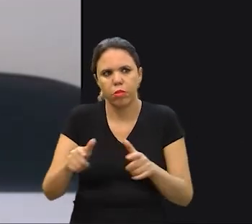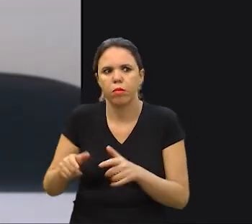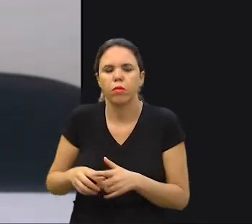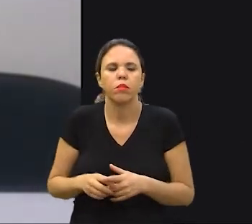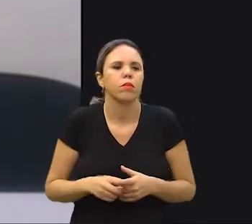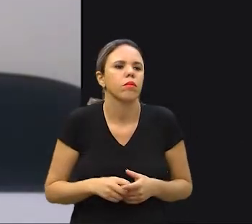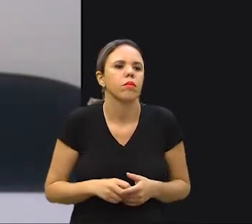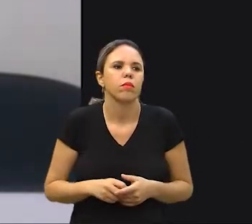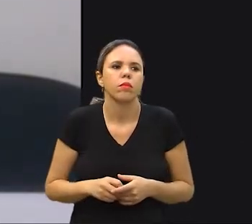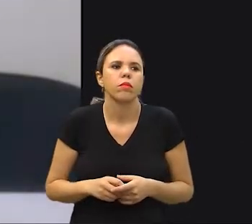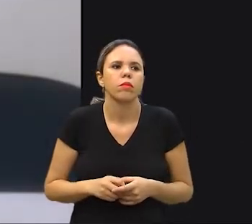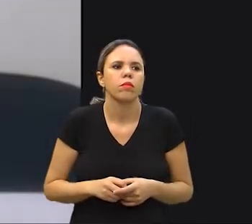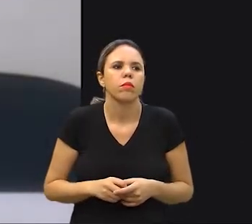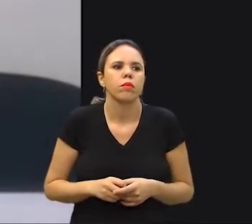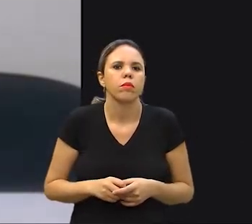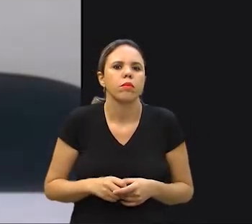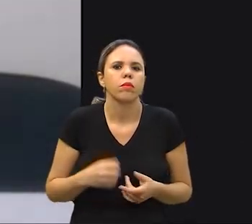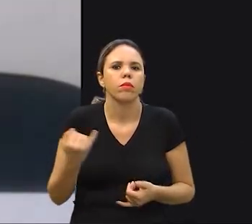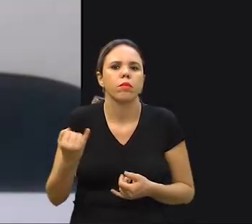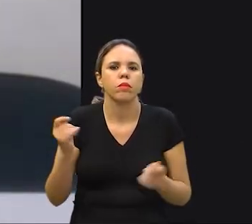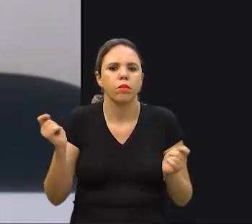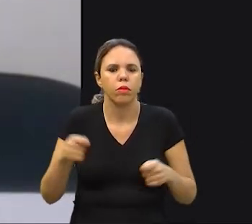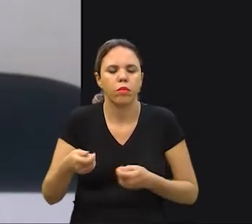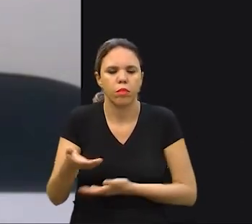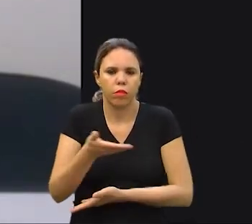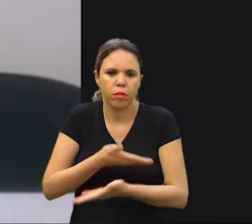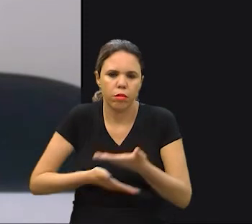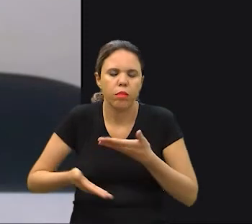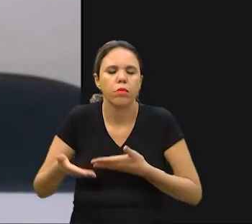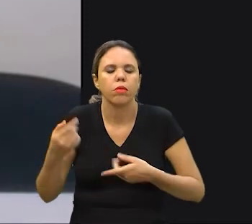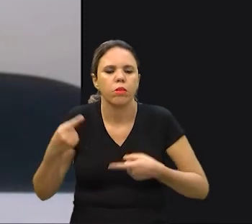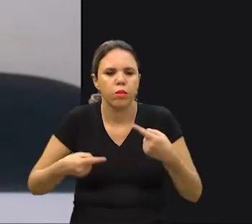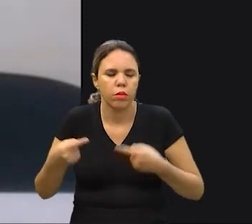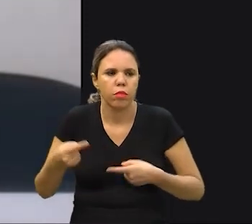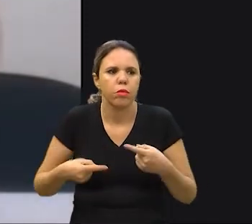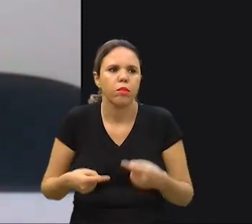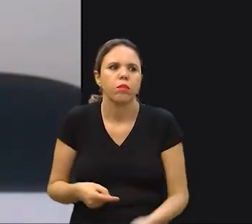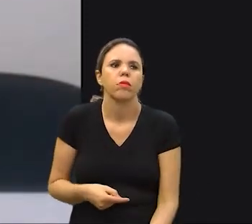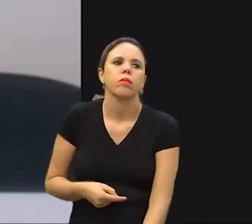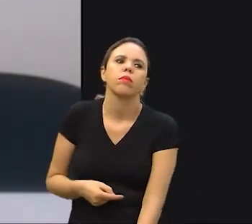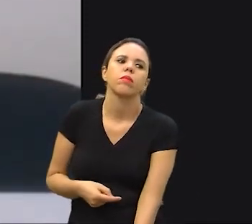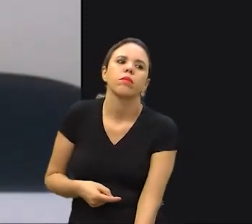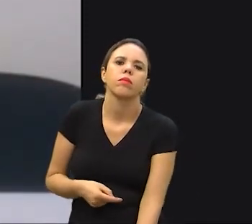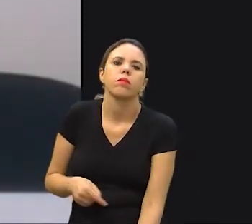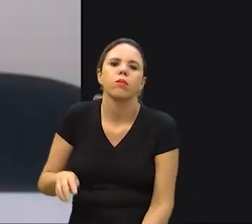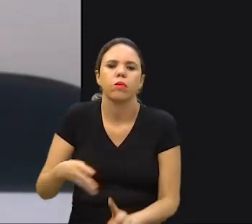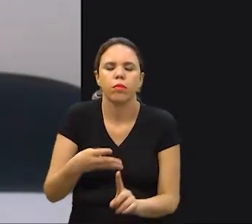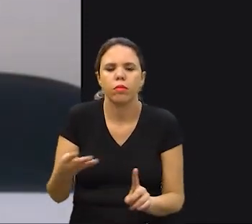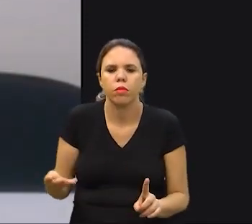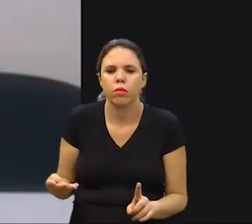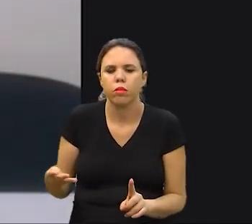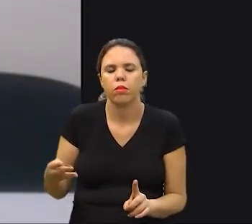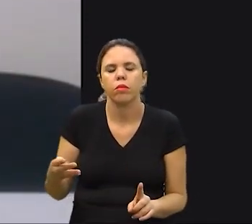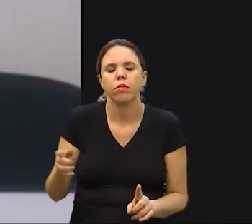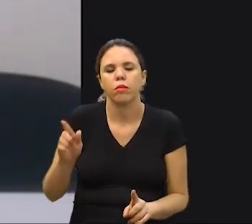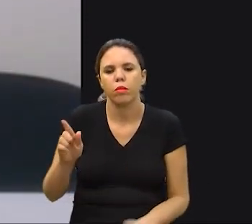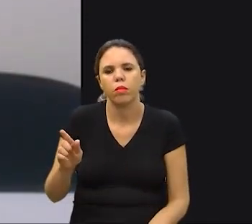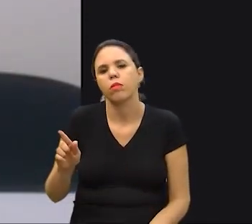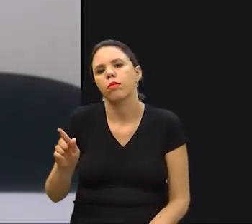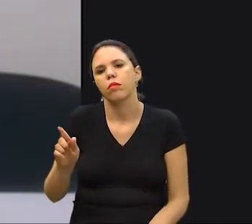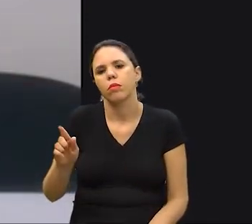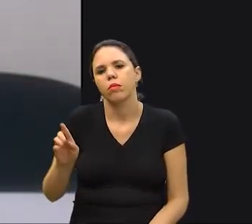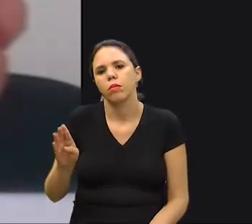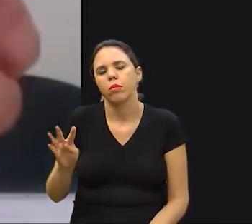espaço mais dinâmico possível, fazer uma discussão sobre LGBTQIA+,